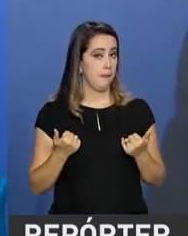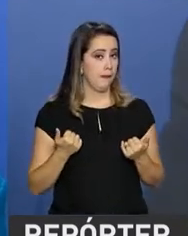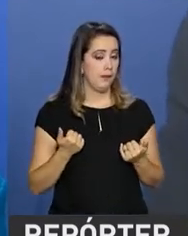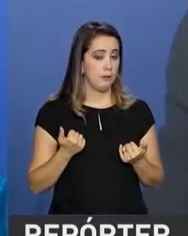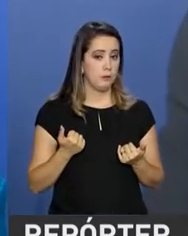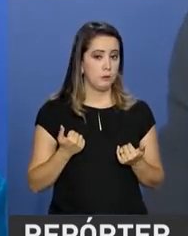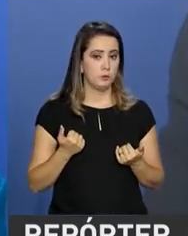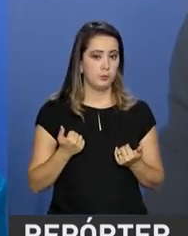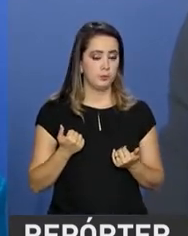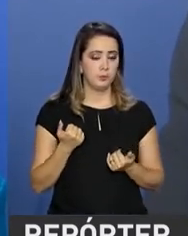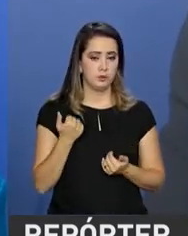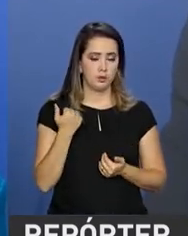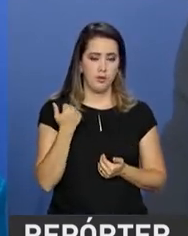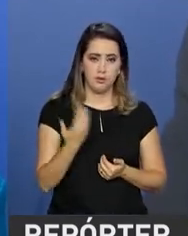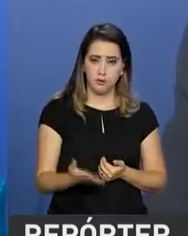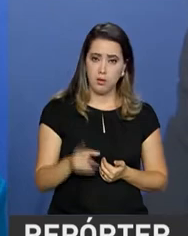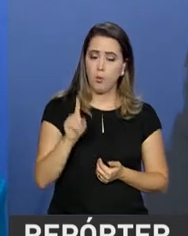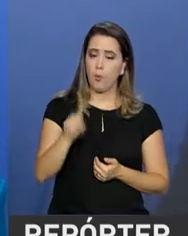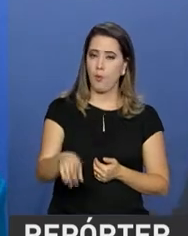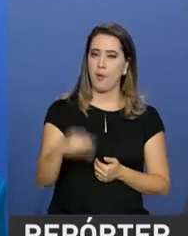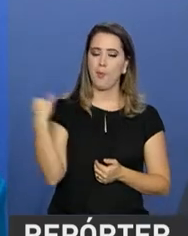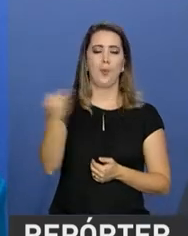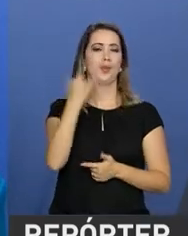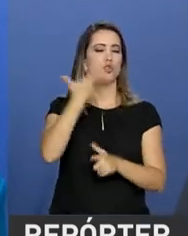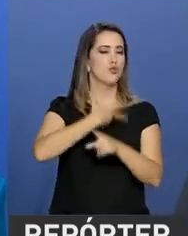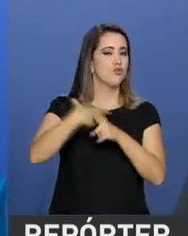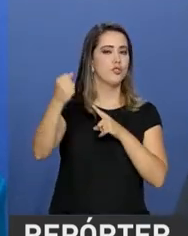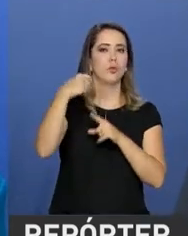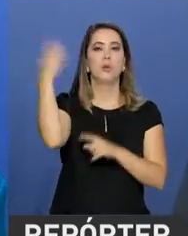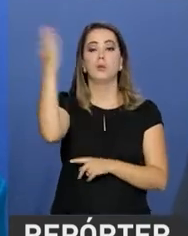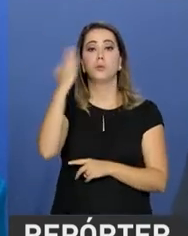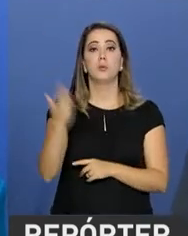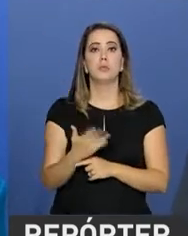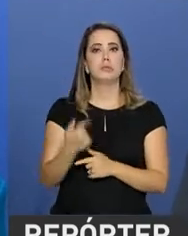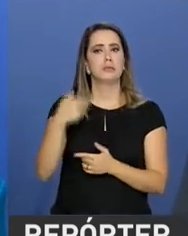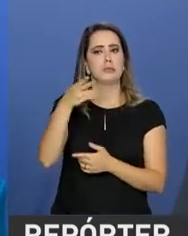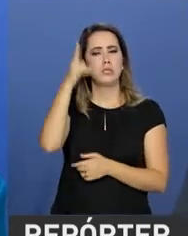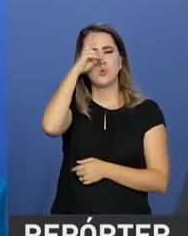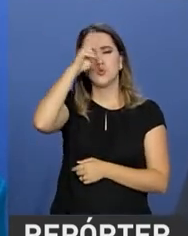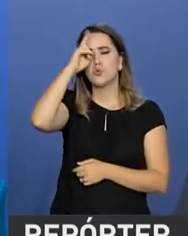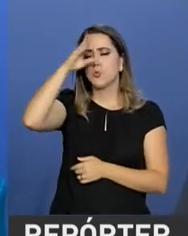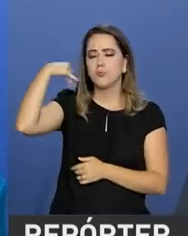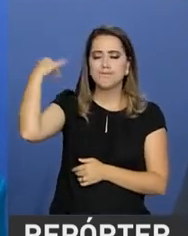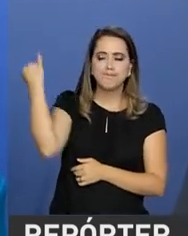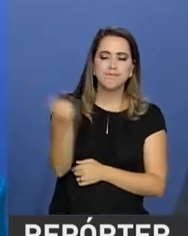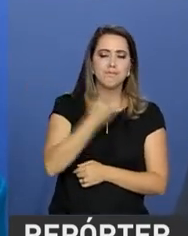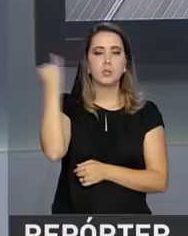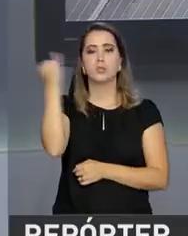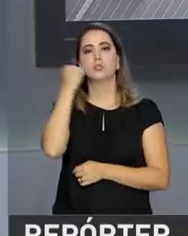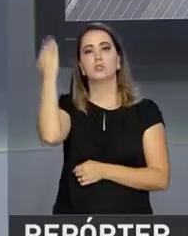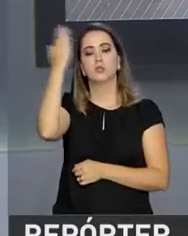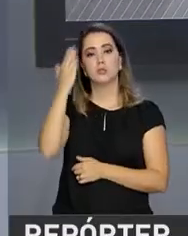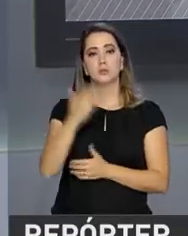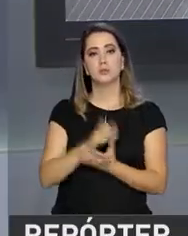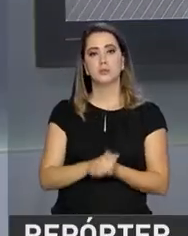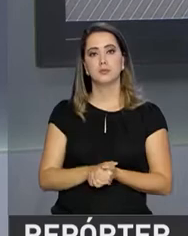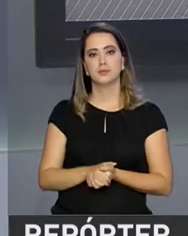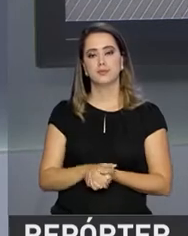é um grande ganho para o brasil histórico essa decisão do governo